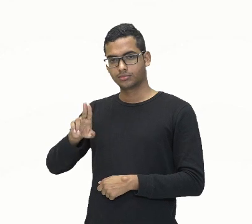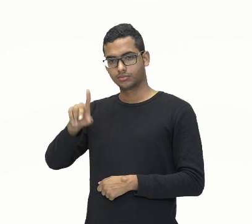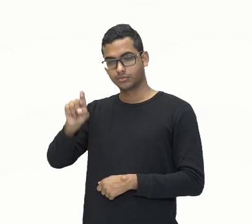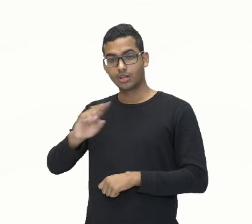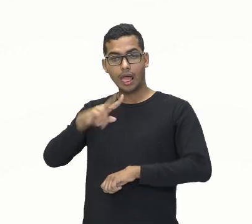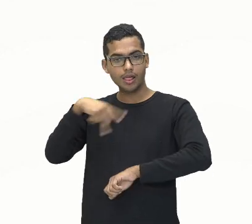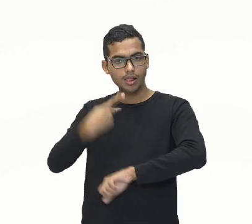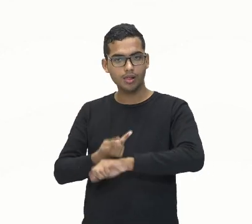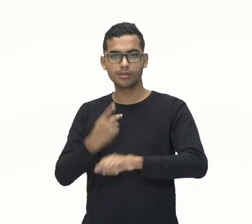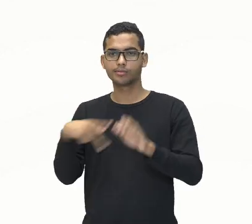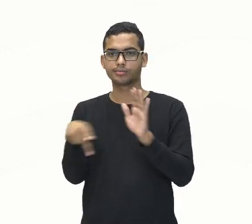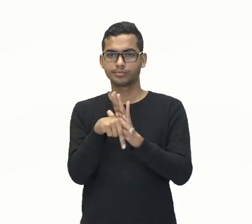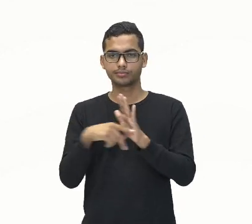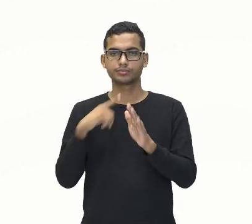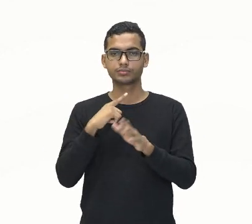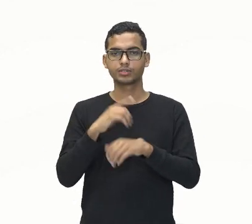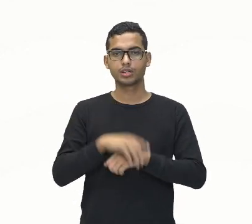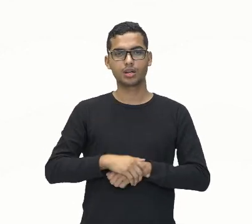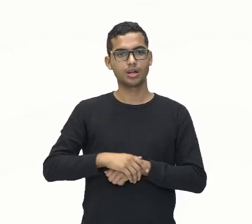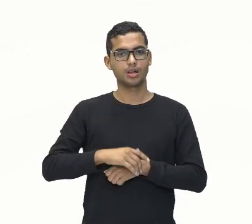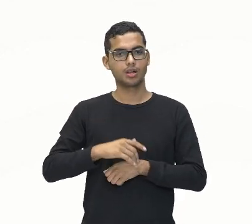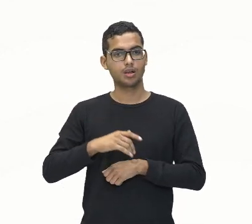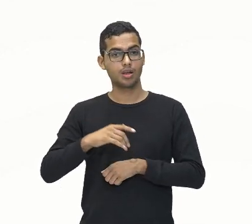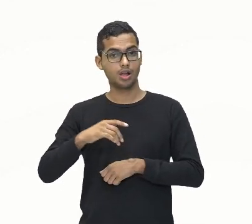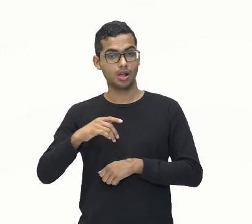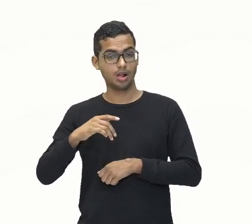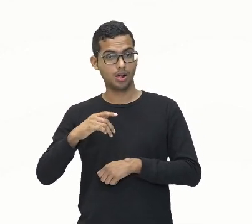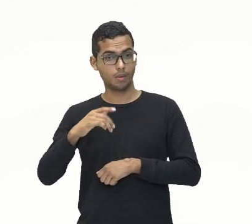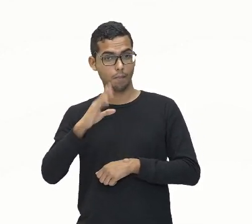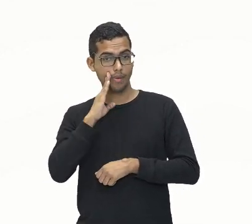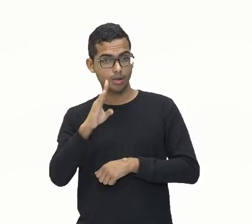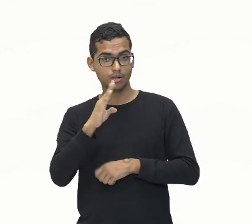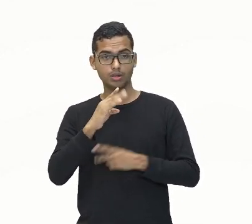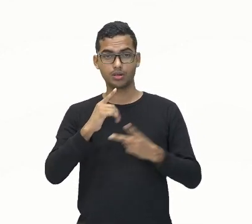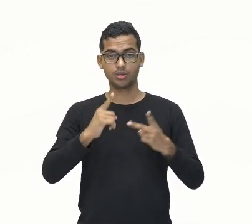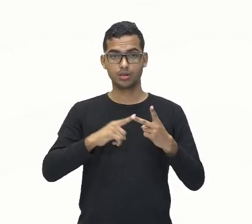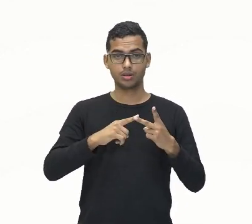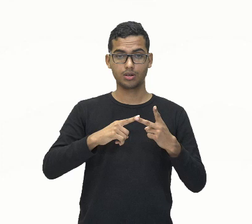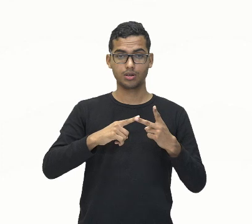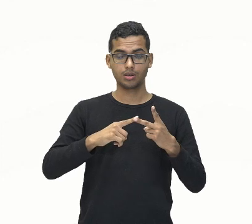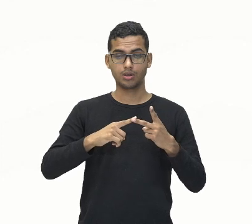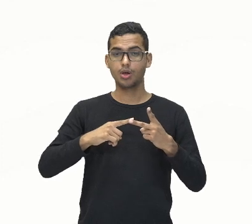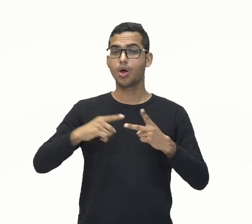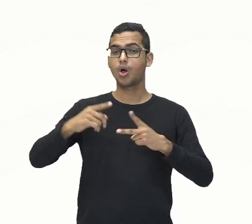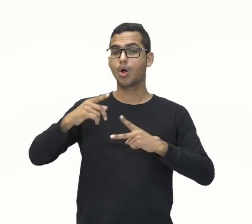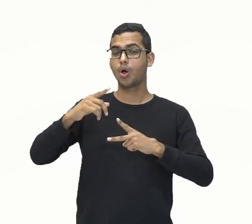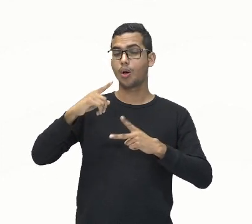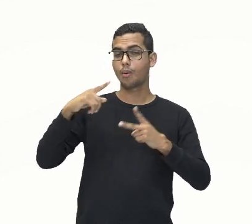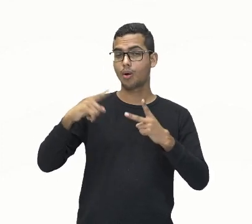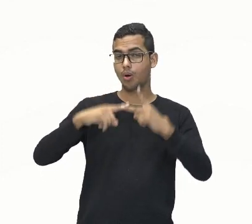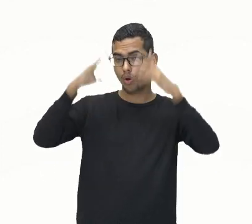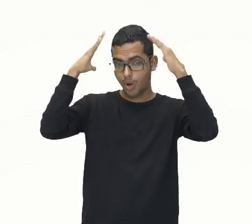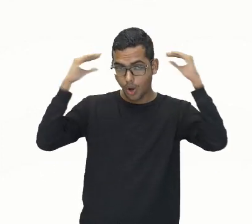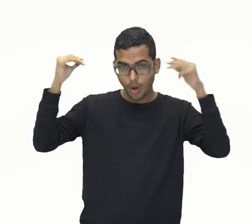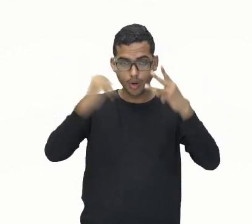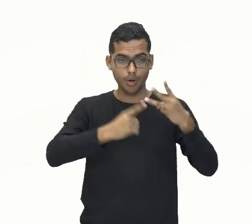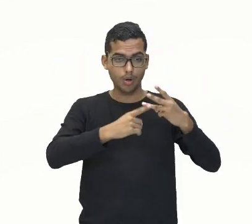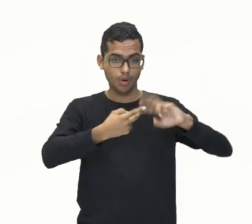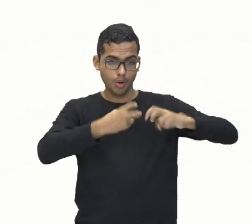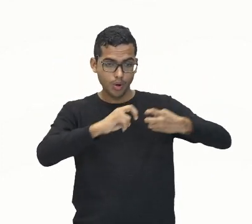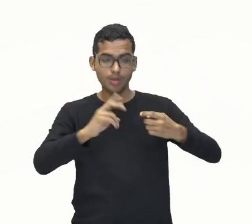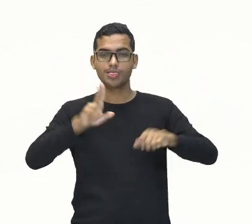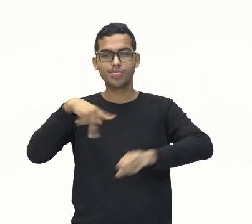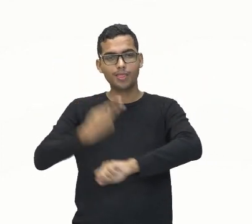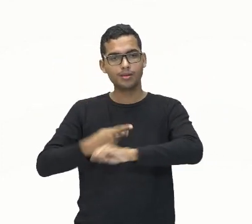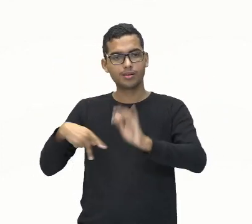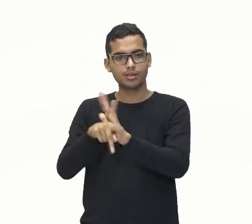então, Bélgica, Holanda e Luxemburgo, Itália, Alemanha e França se juntaram a esses